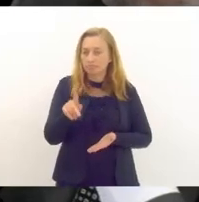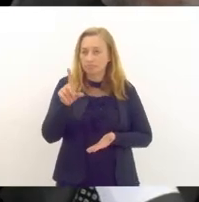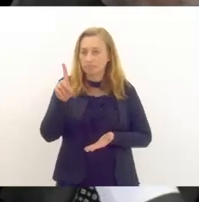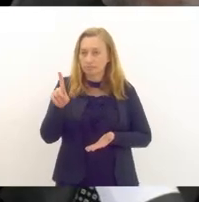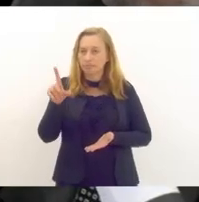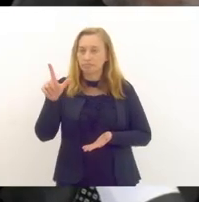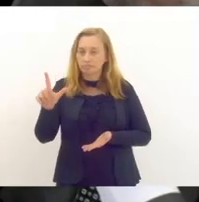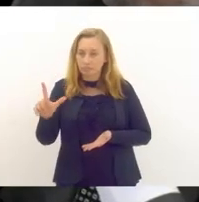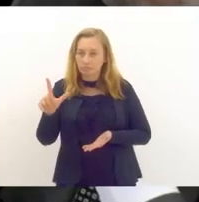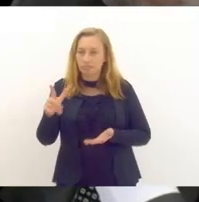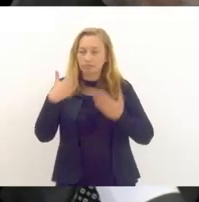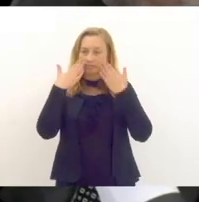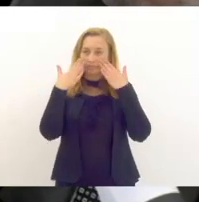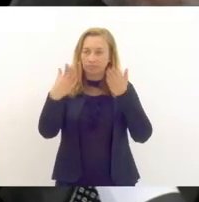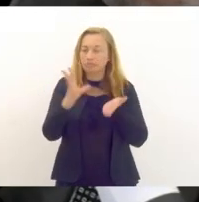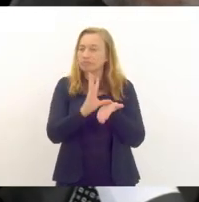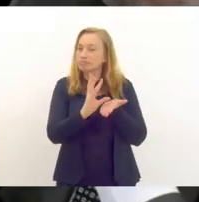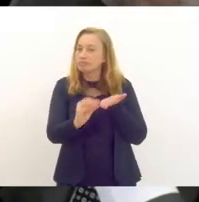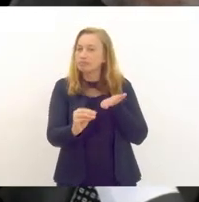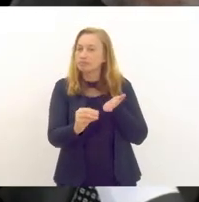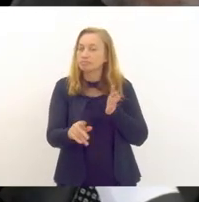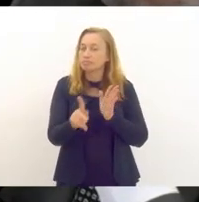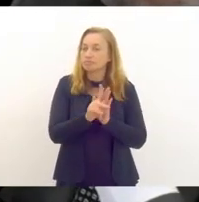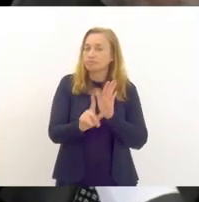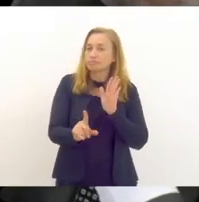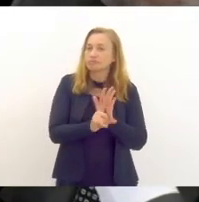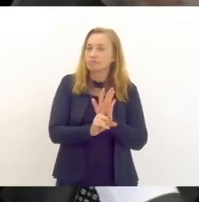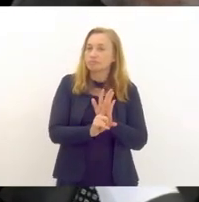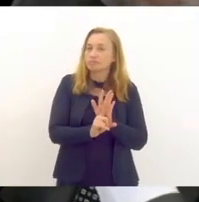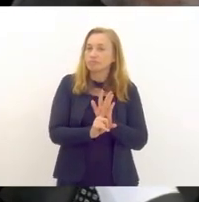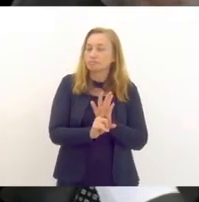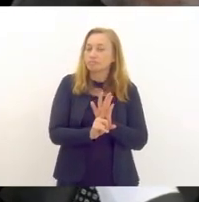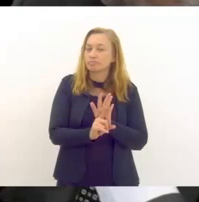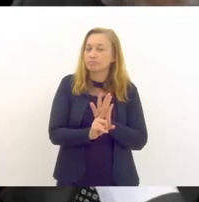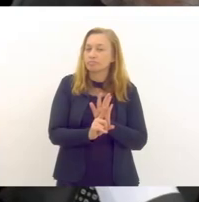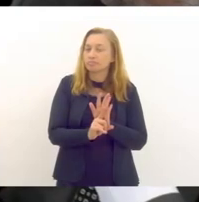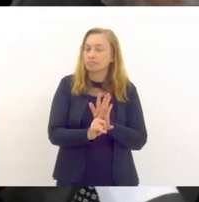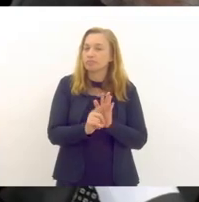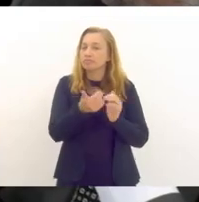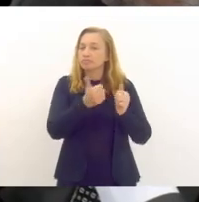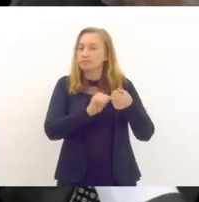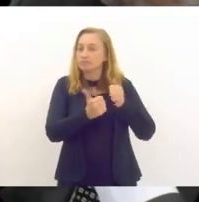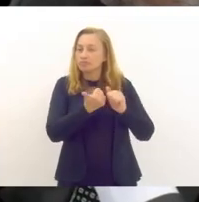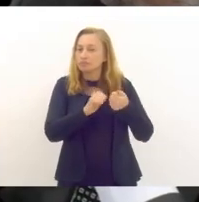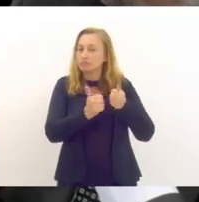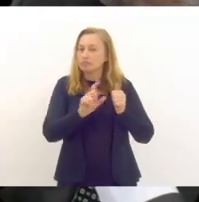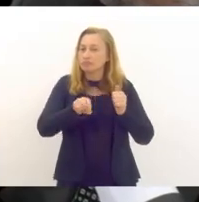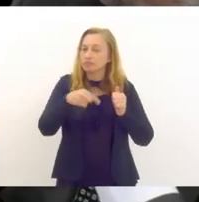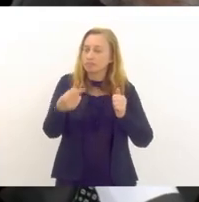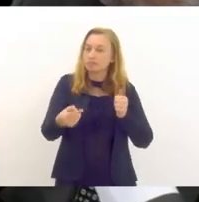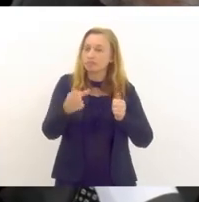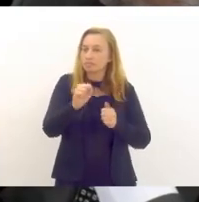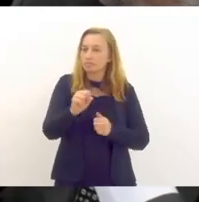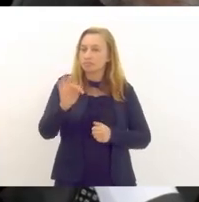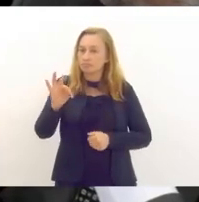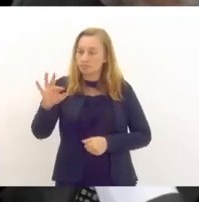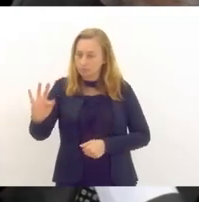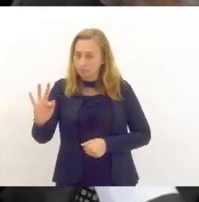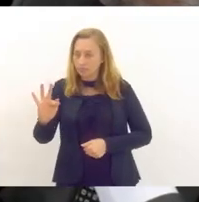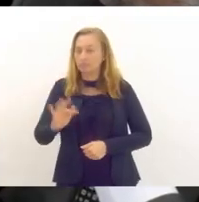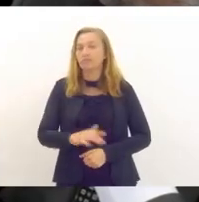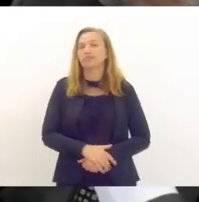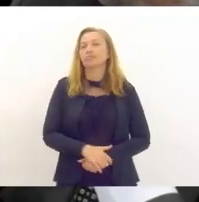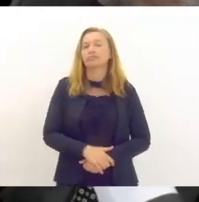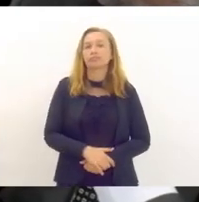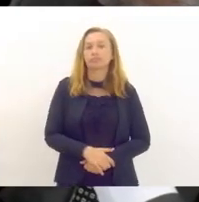que a apresentação em pauta do projeto de lei se dê posteriormente avaliação do da avaliação